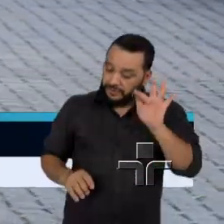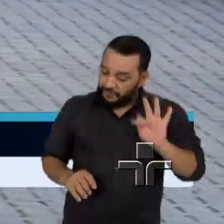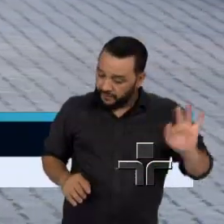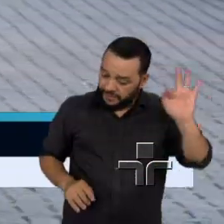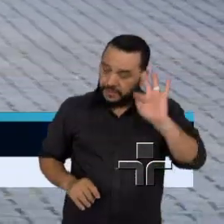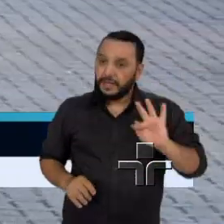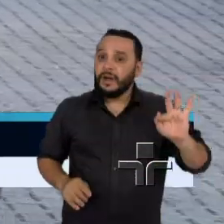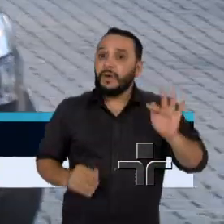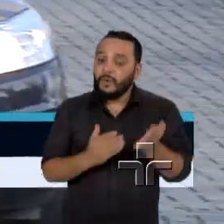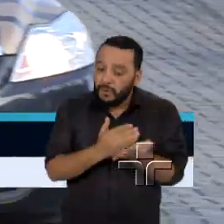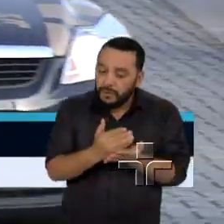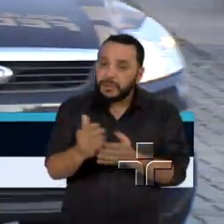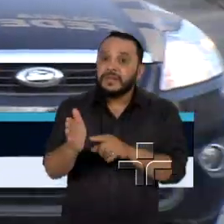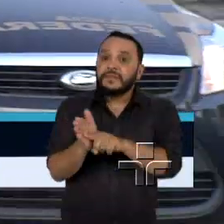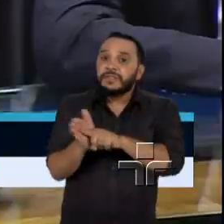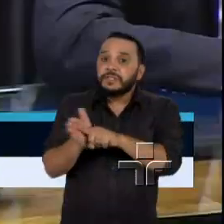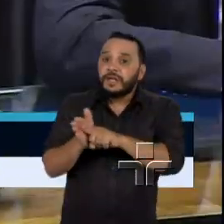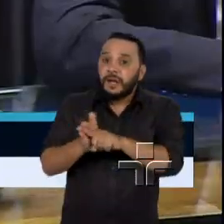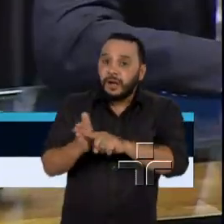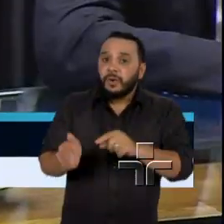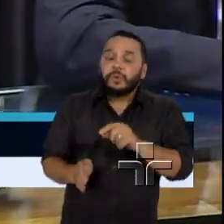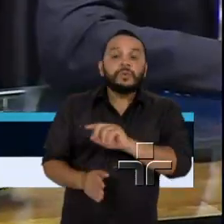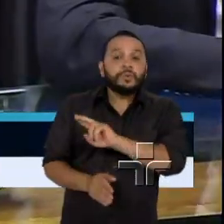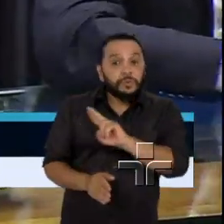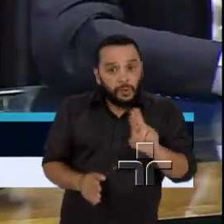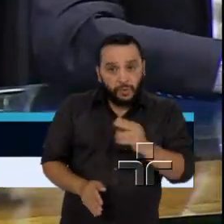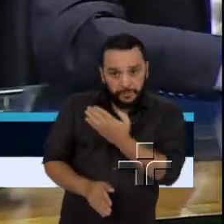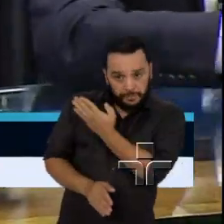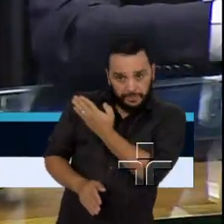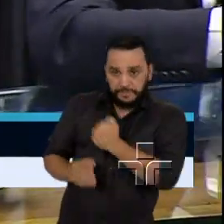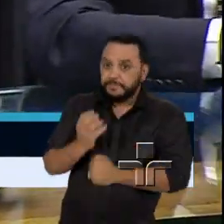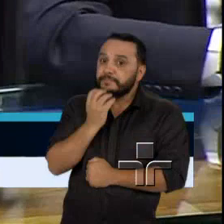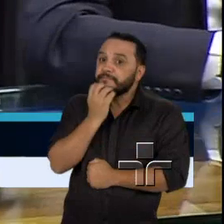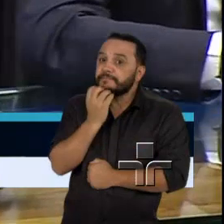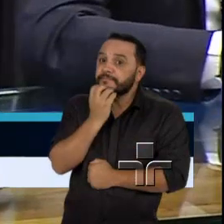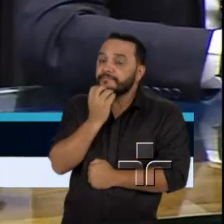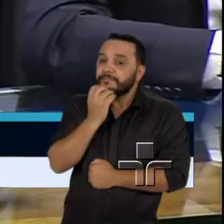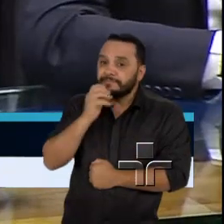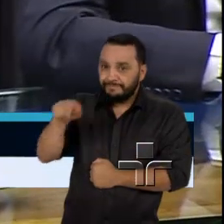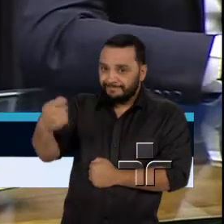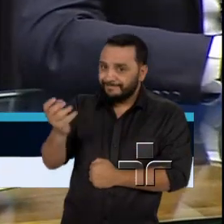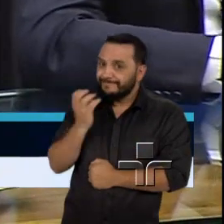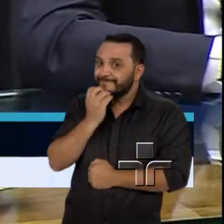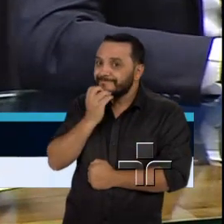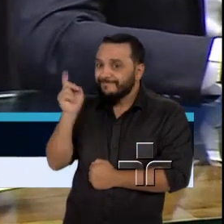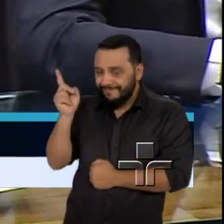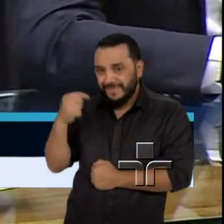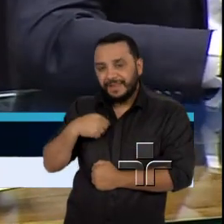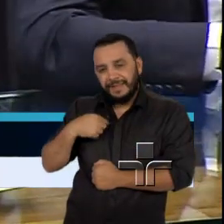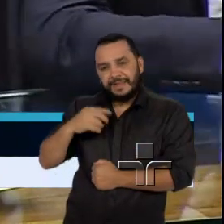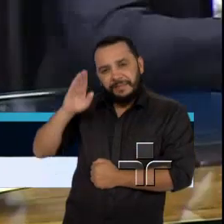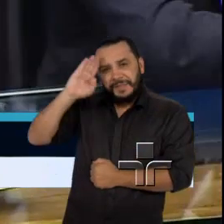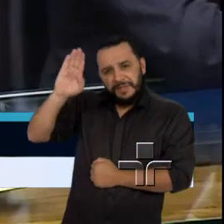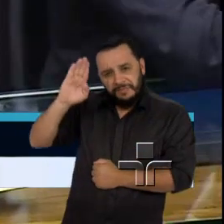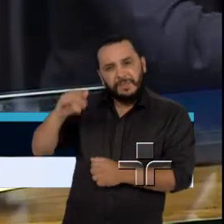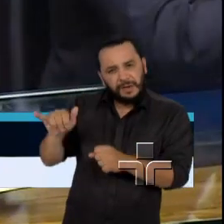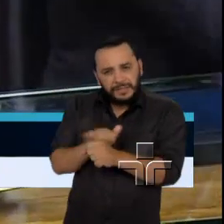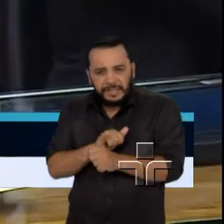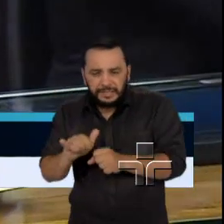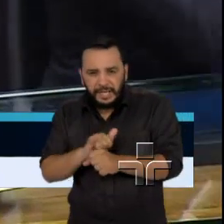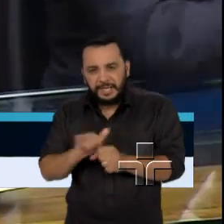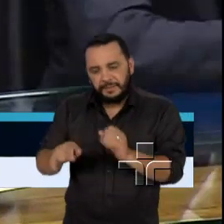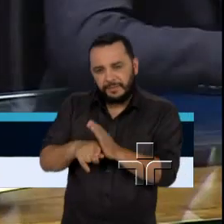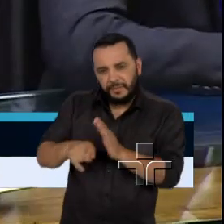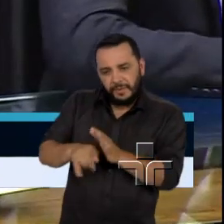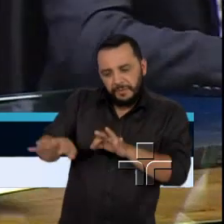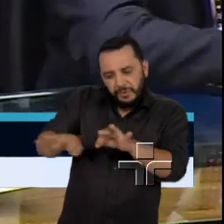das investigações o nome do presidente da Câmara, Rodrigo Maia. Considerado peça-chave para a articulação de projetos de interesse do